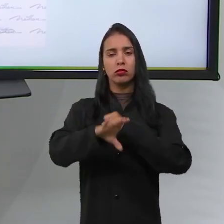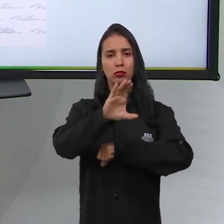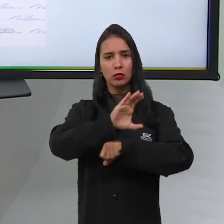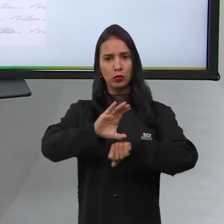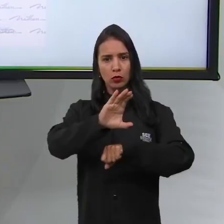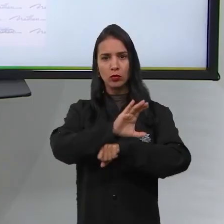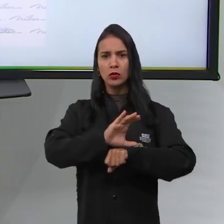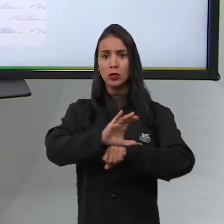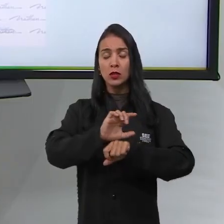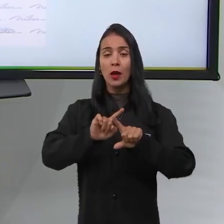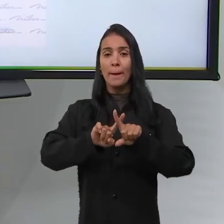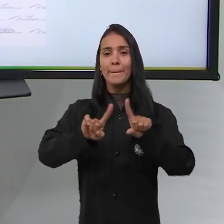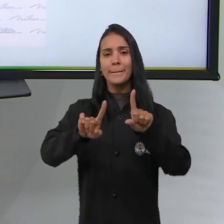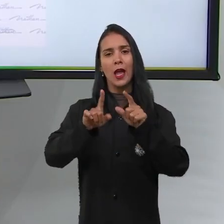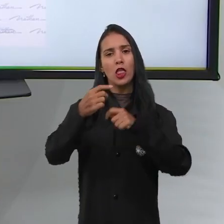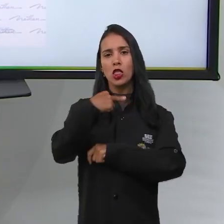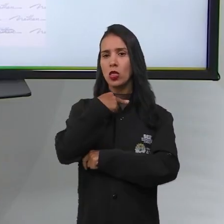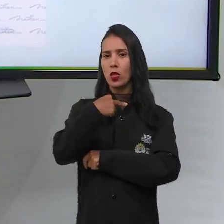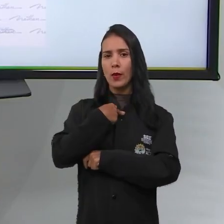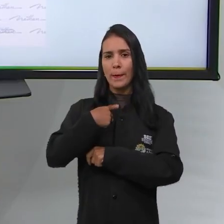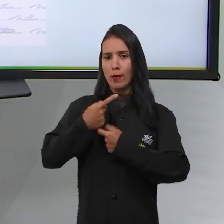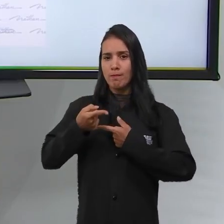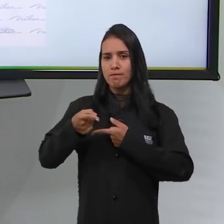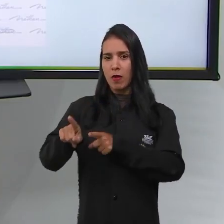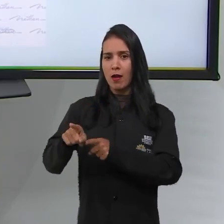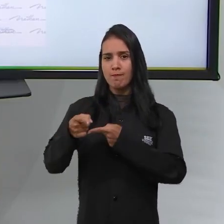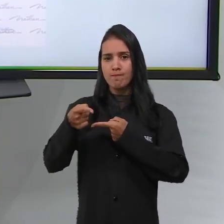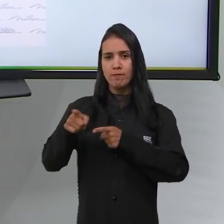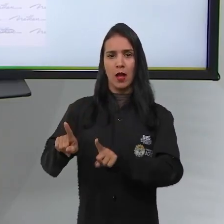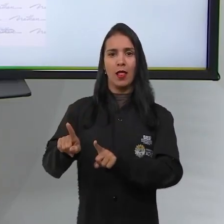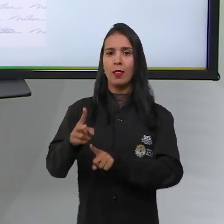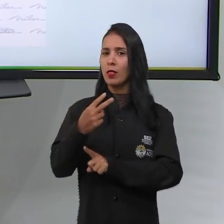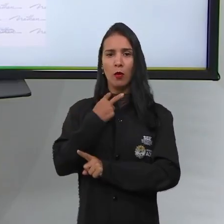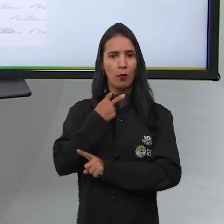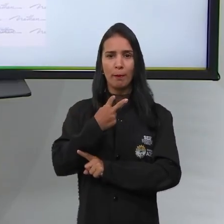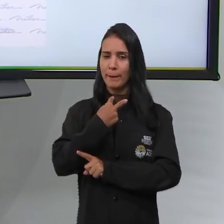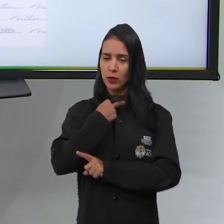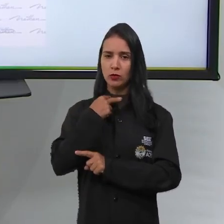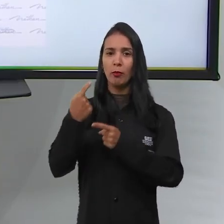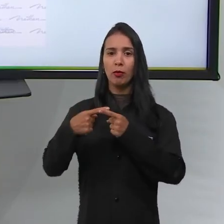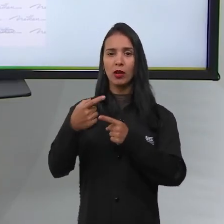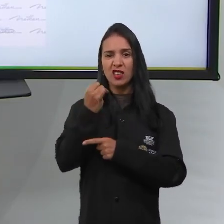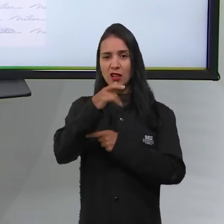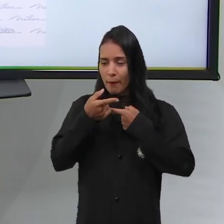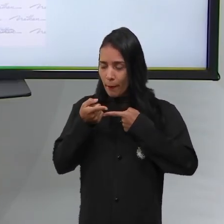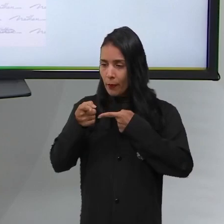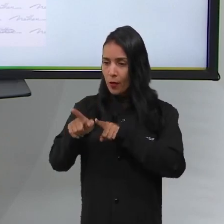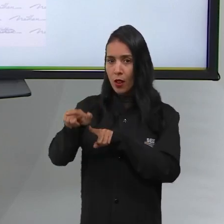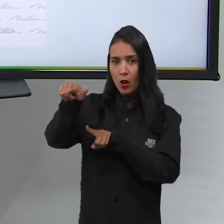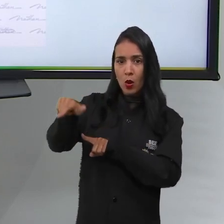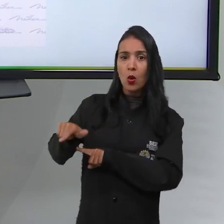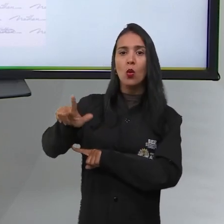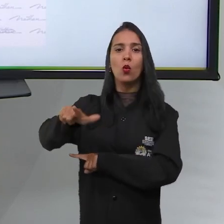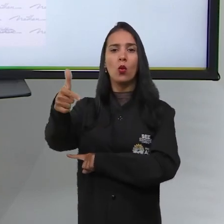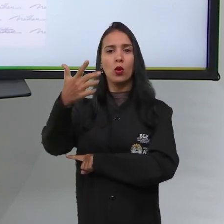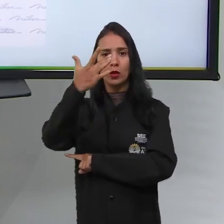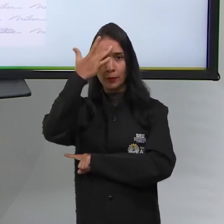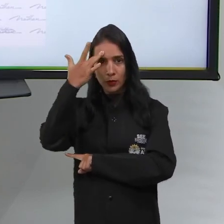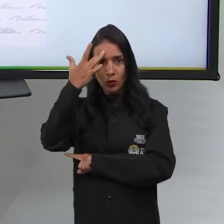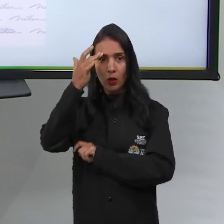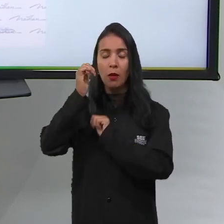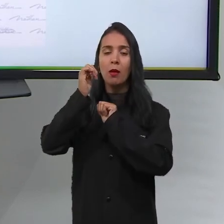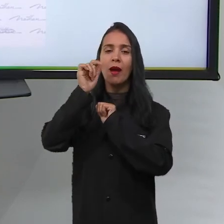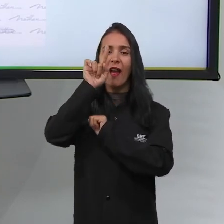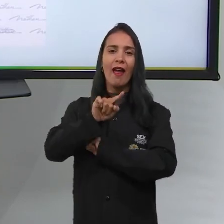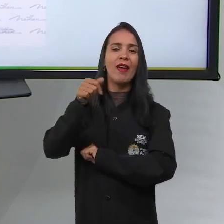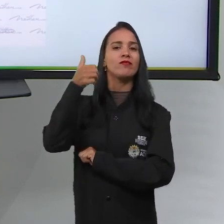constitucionalmente, desde que não atinja, não ofenda ao outro. Porque a partir do momento que começa a atingir e ofender o outro, passa a ser